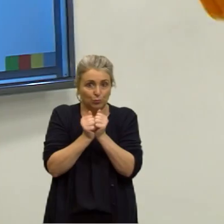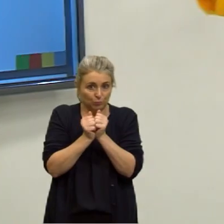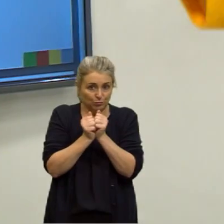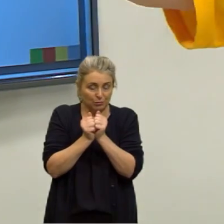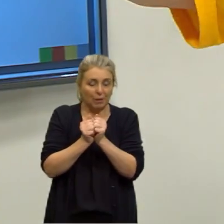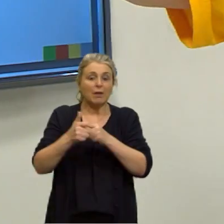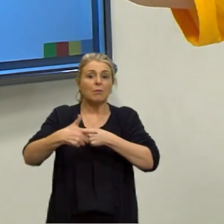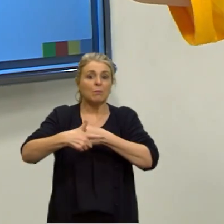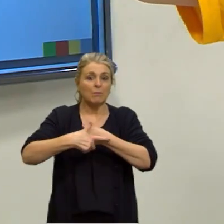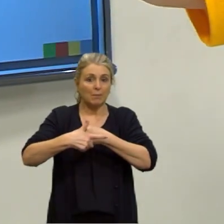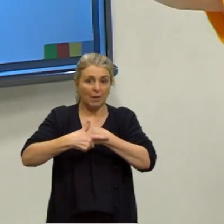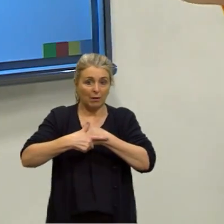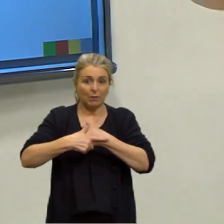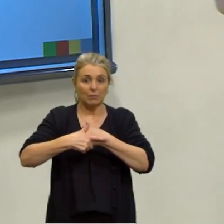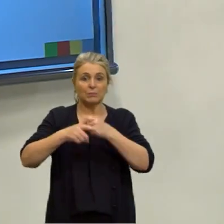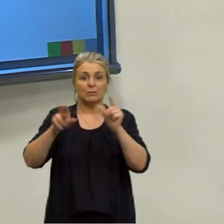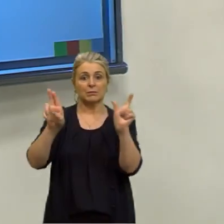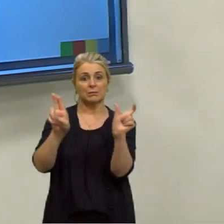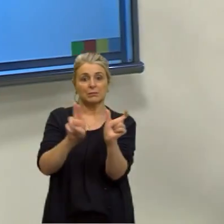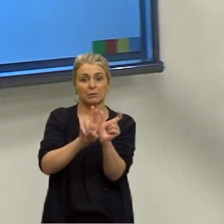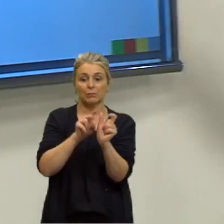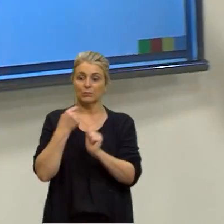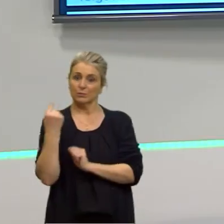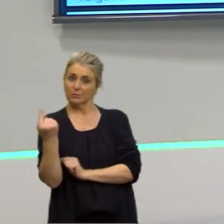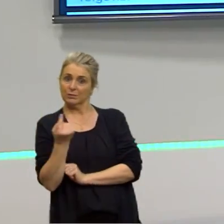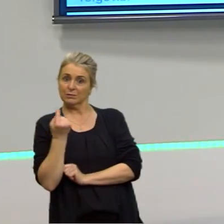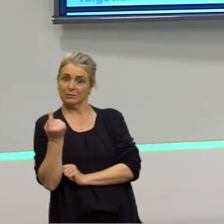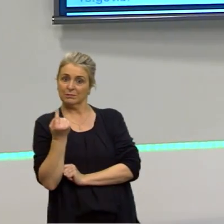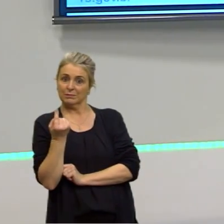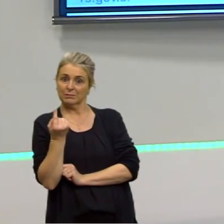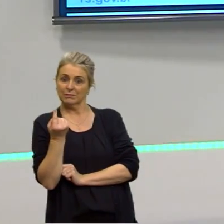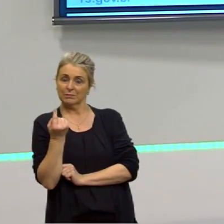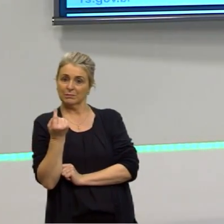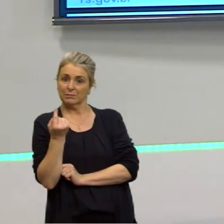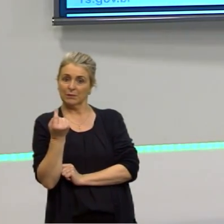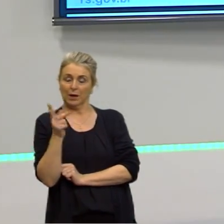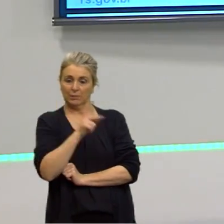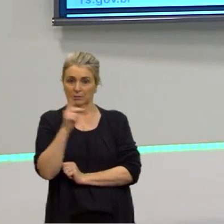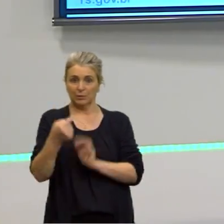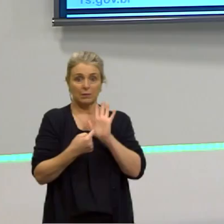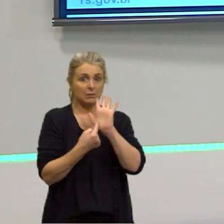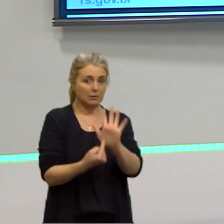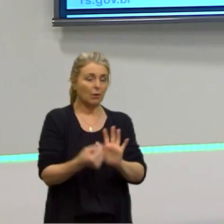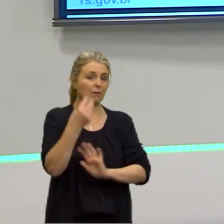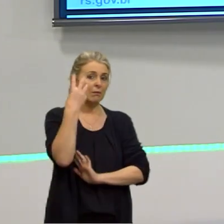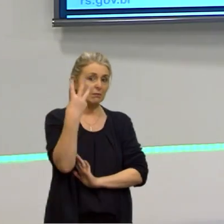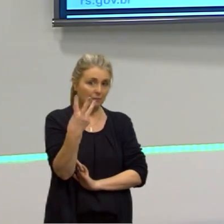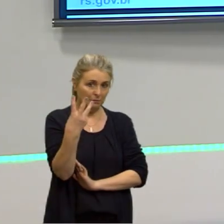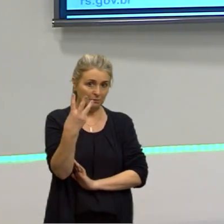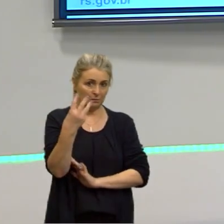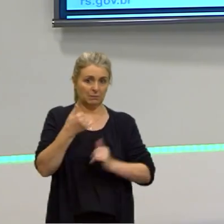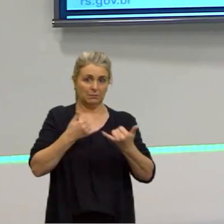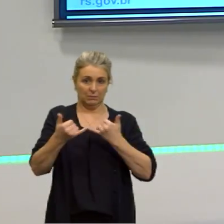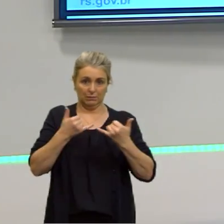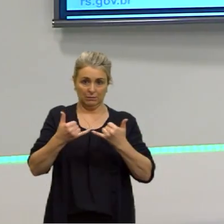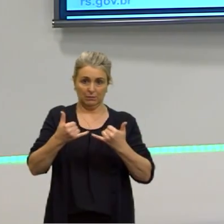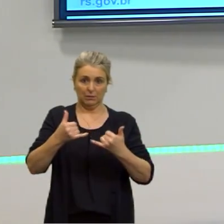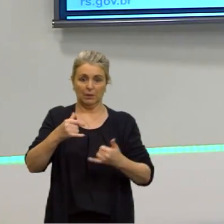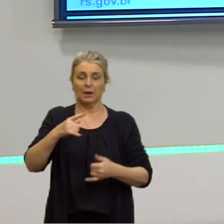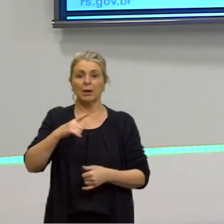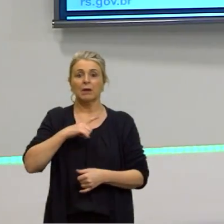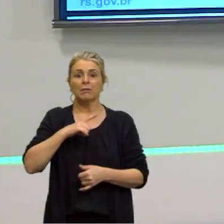papel do que seria um substantivo sozinho olha ali eu trouxe 300 tem um problema de